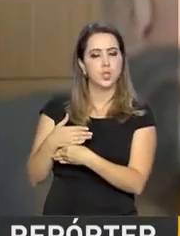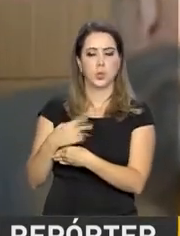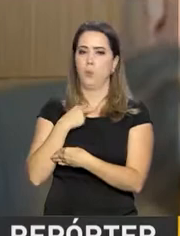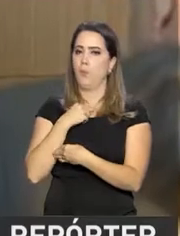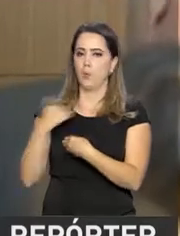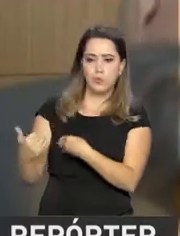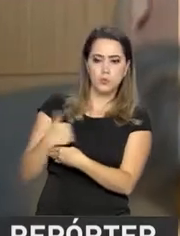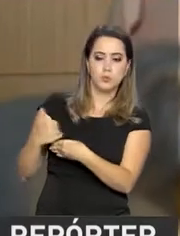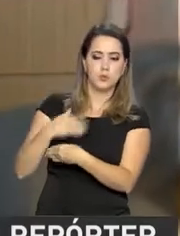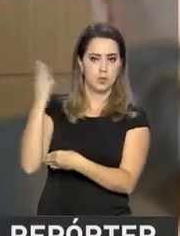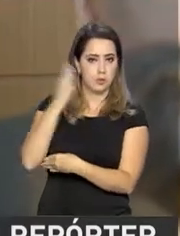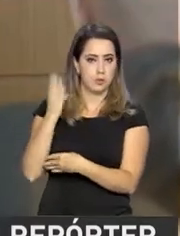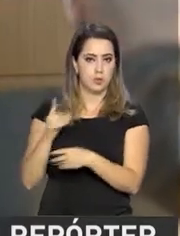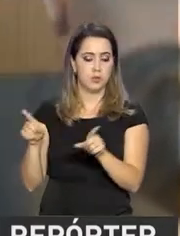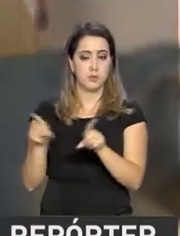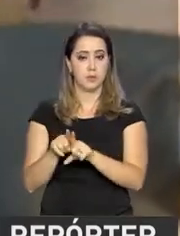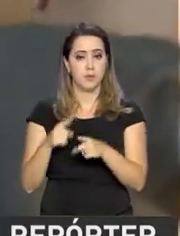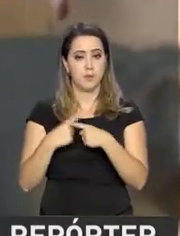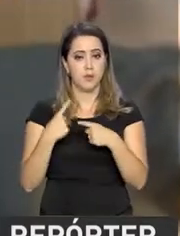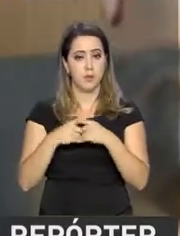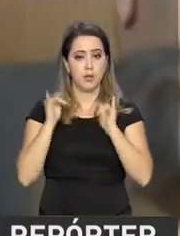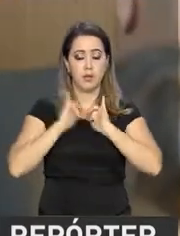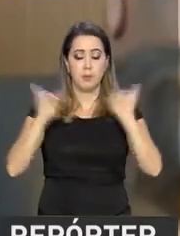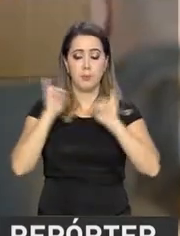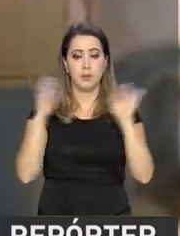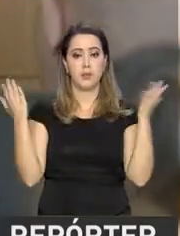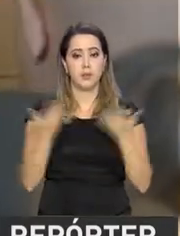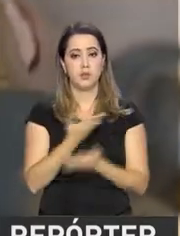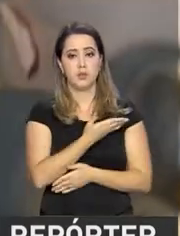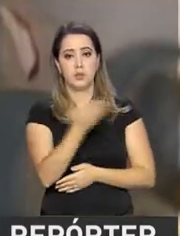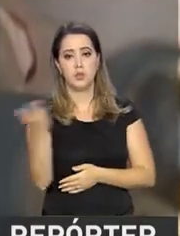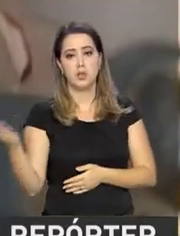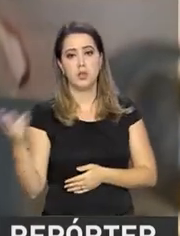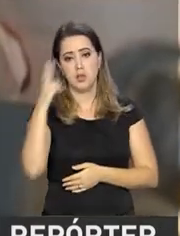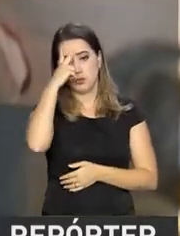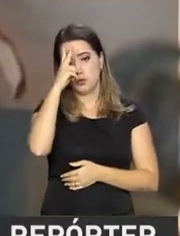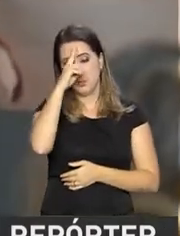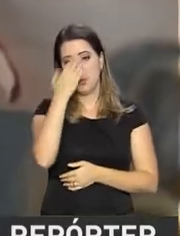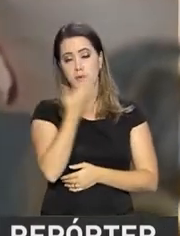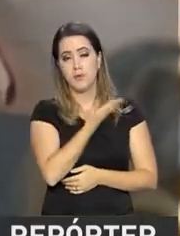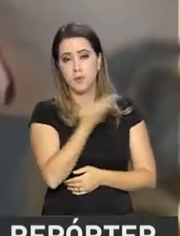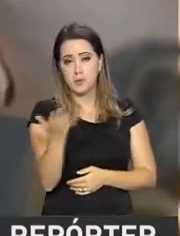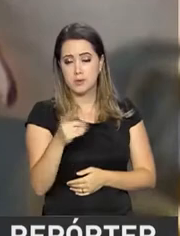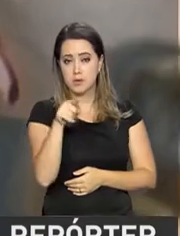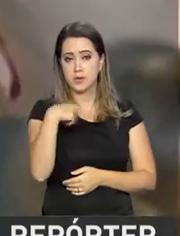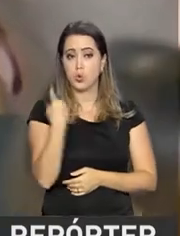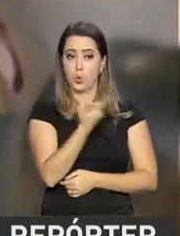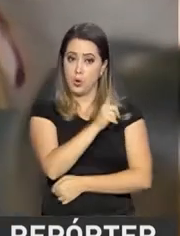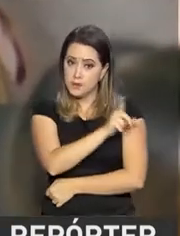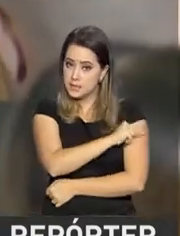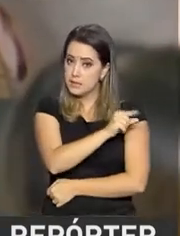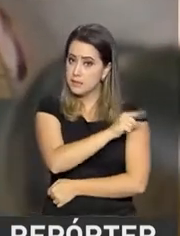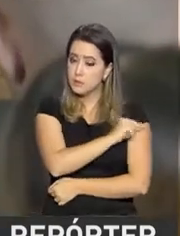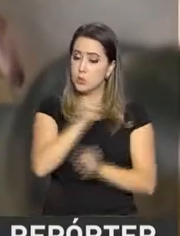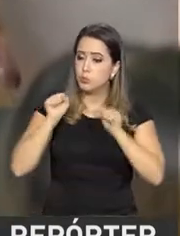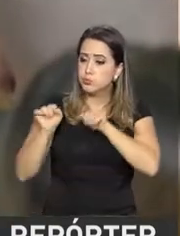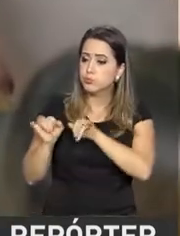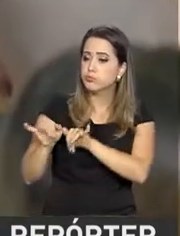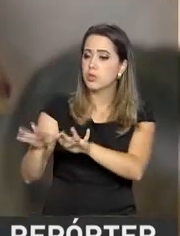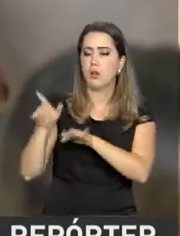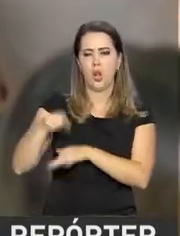e já está realizando, não só a questão da campanha, lembrando a vocês, nós estamos fazendo uma intensificação vacinal, nós estamos